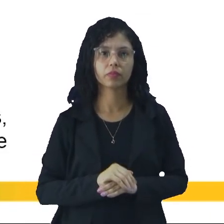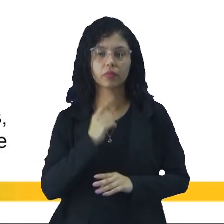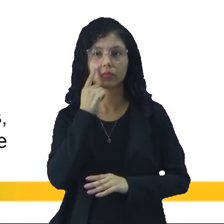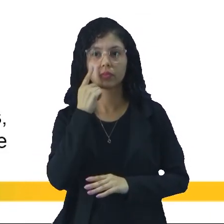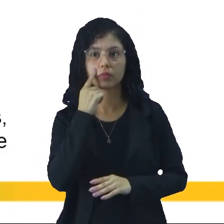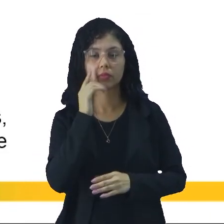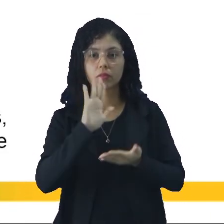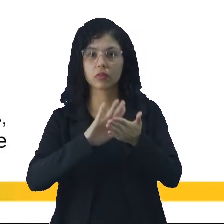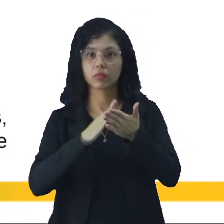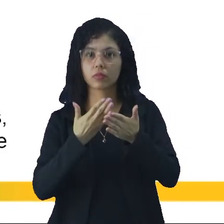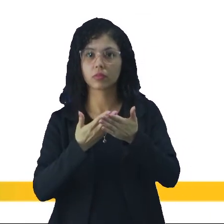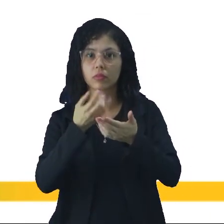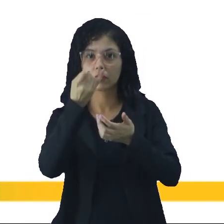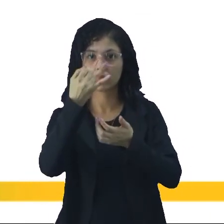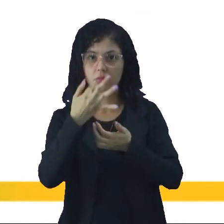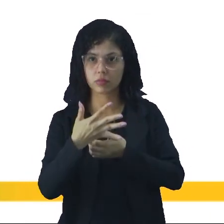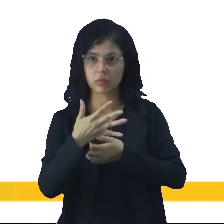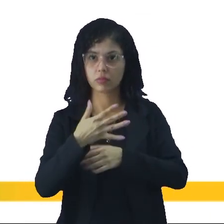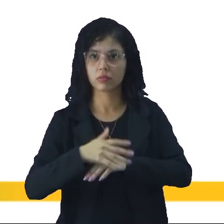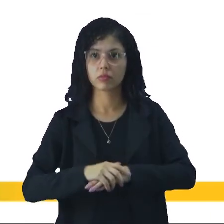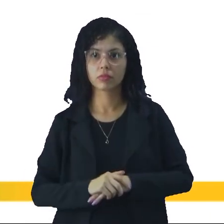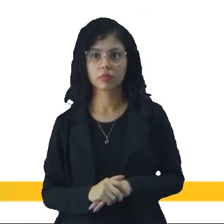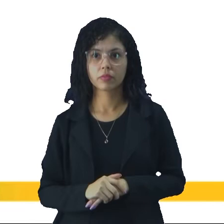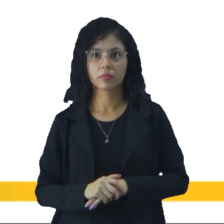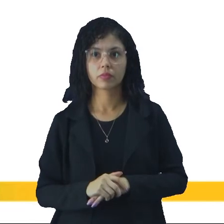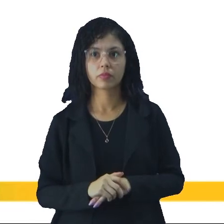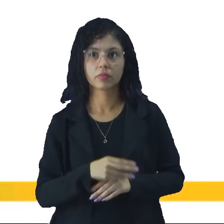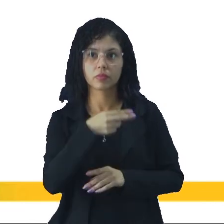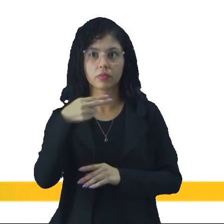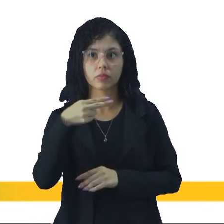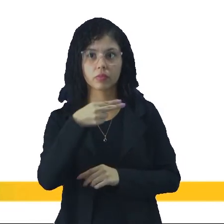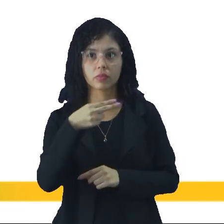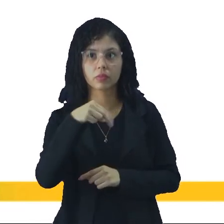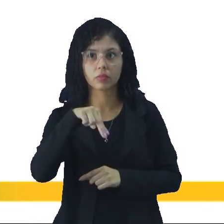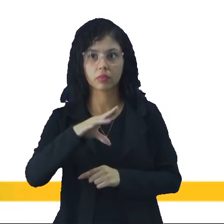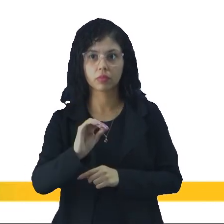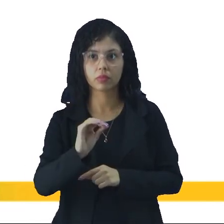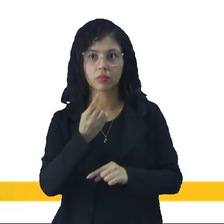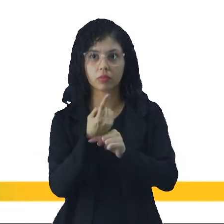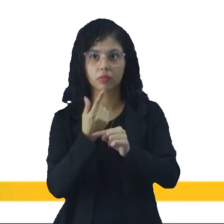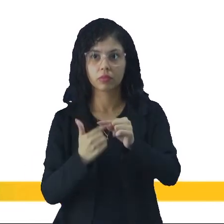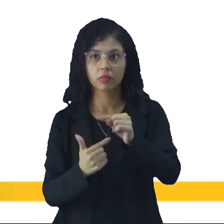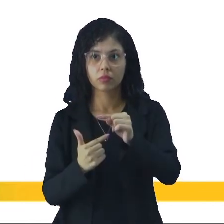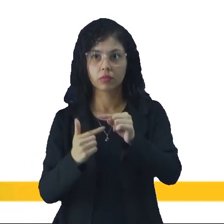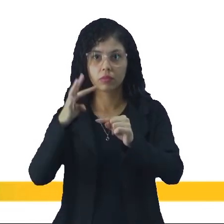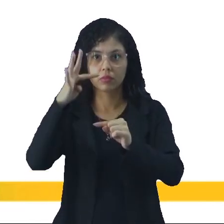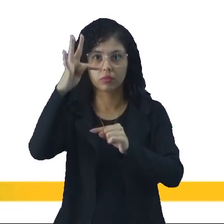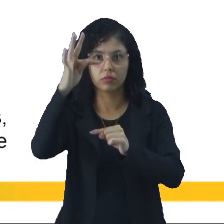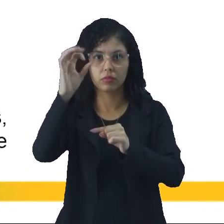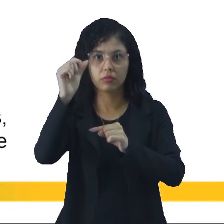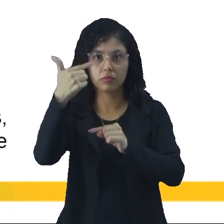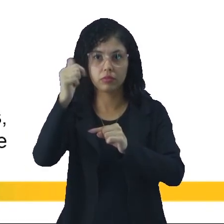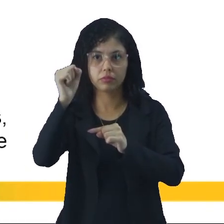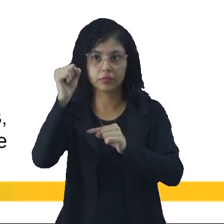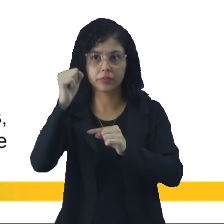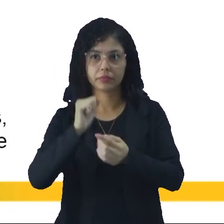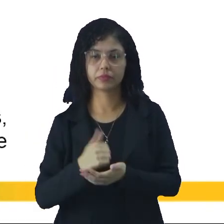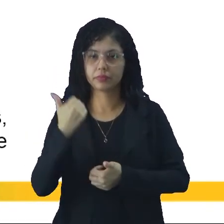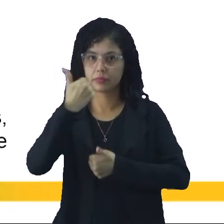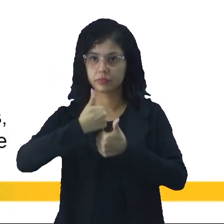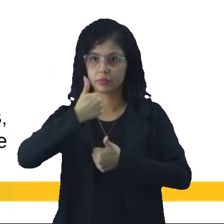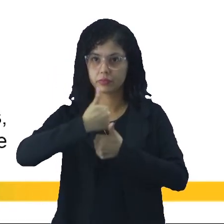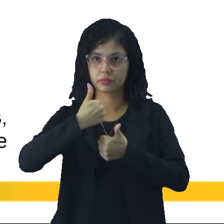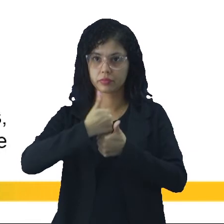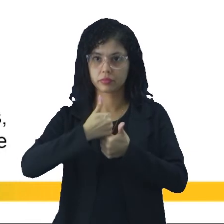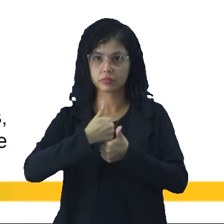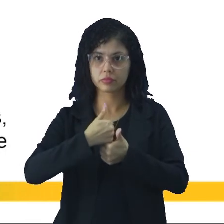É só você interpretar o que está dizendo aqui, ó. É igual a n0, 1/2 elevado a t sobre 28. Eu estou